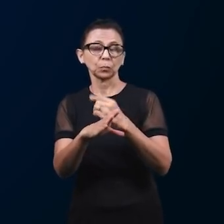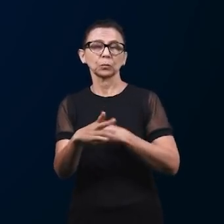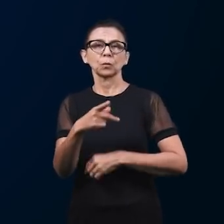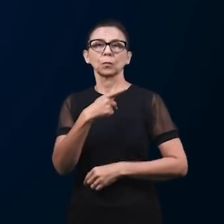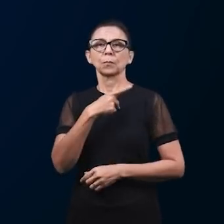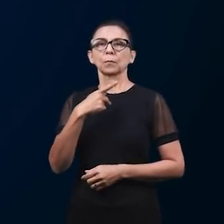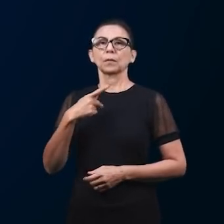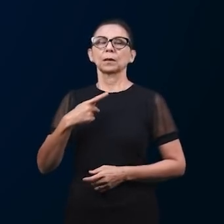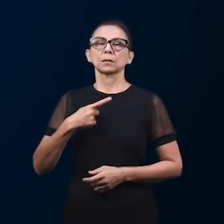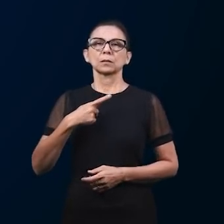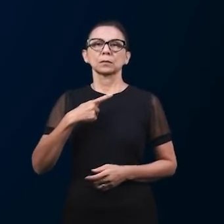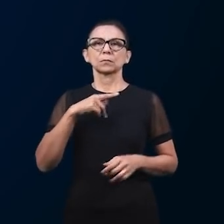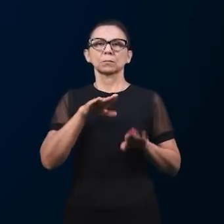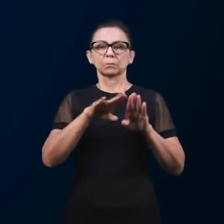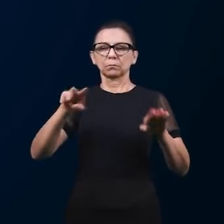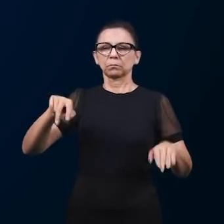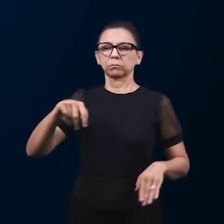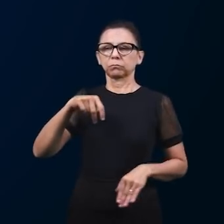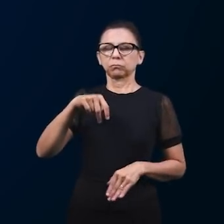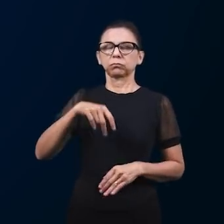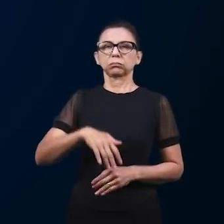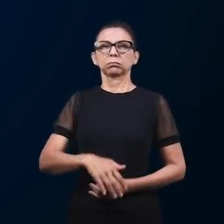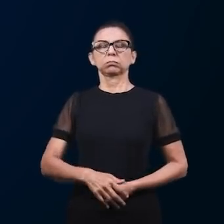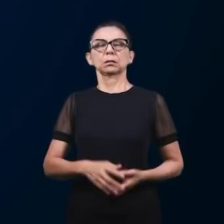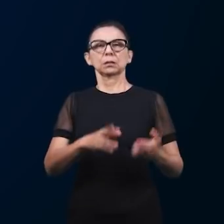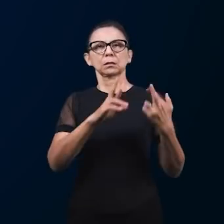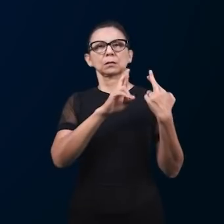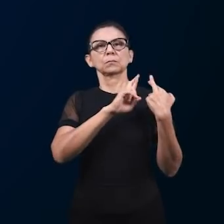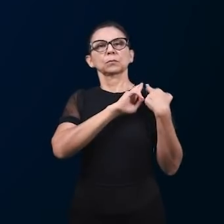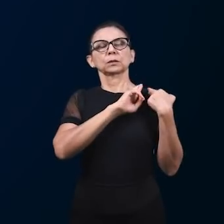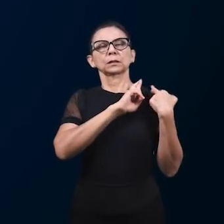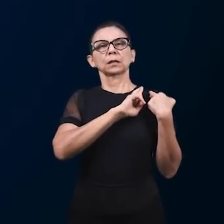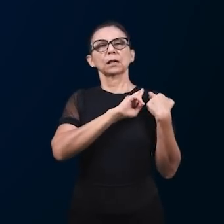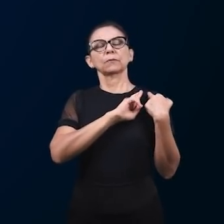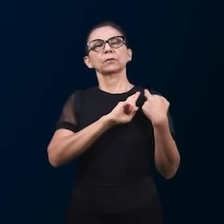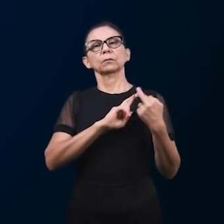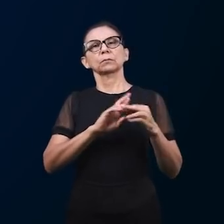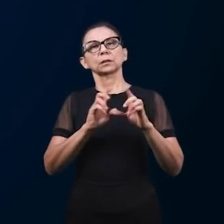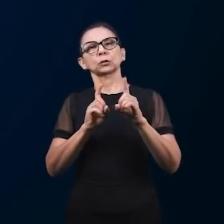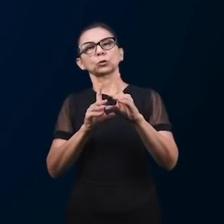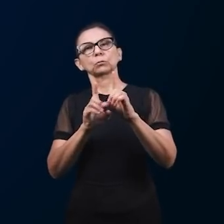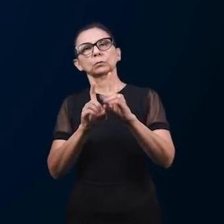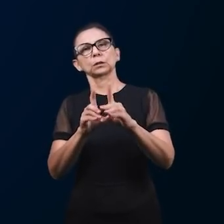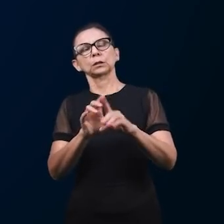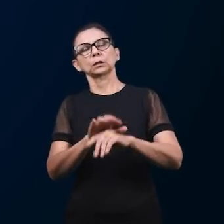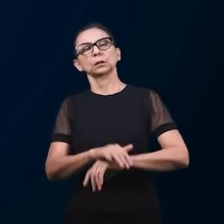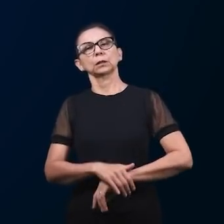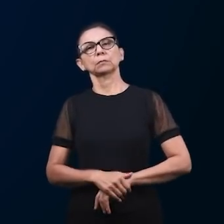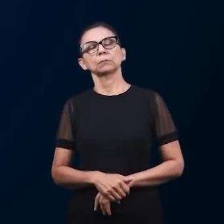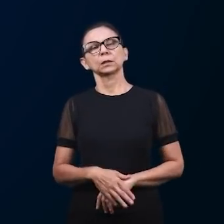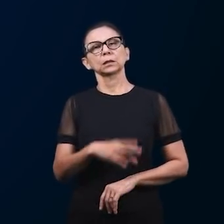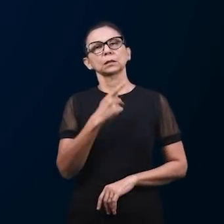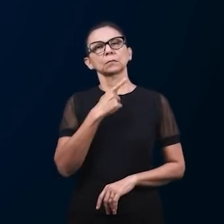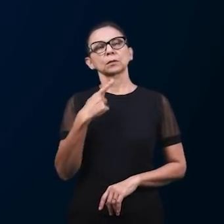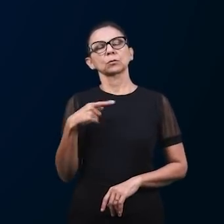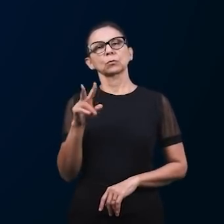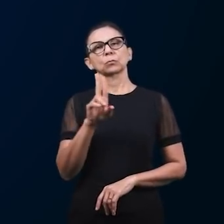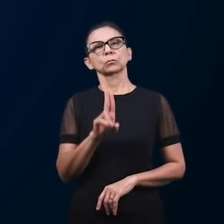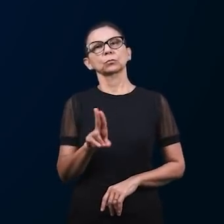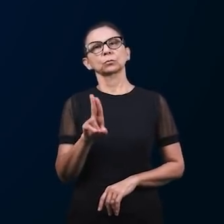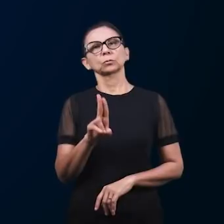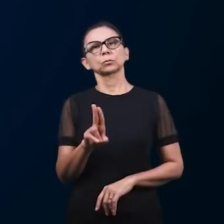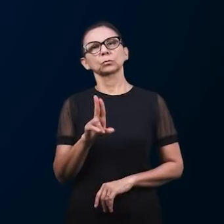que conduzia ali a transmissão da palavra, da doutrina, esse pastor usou de